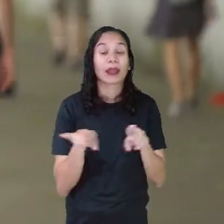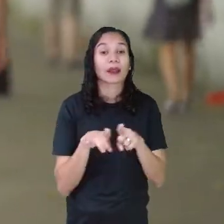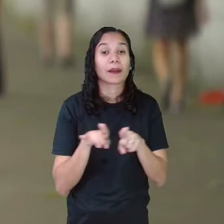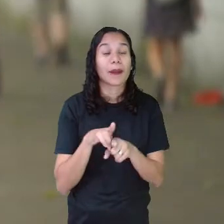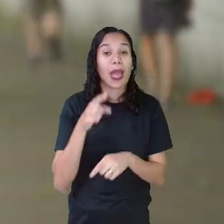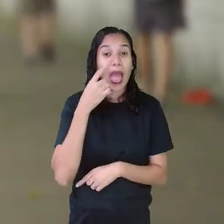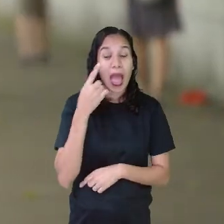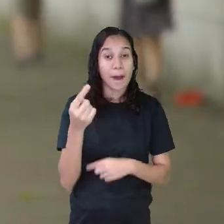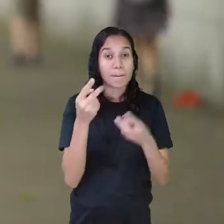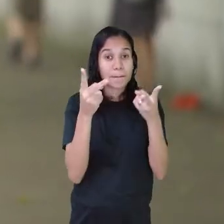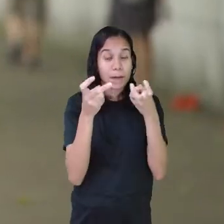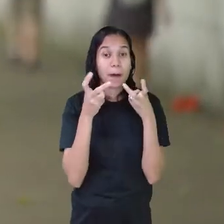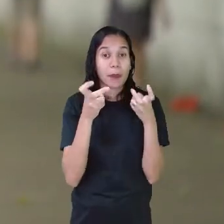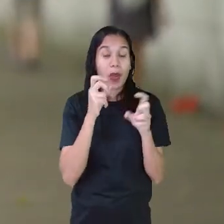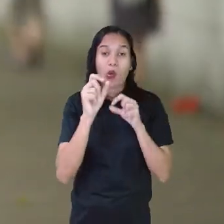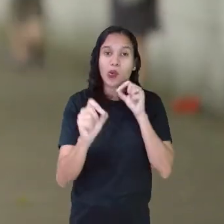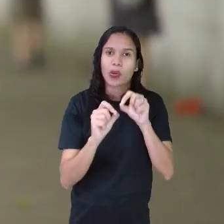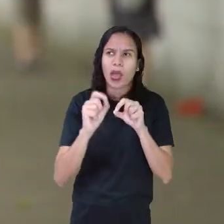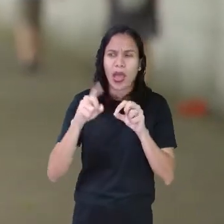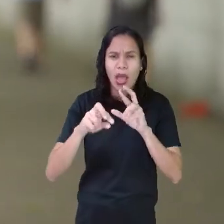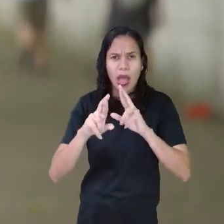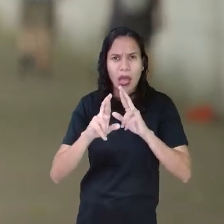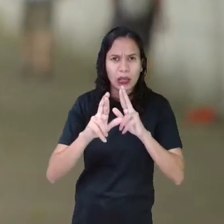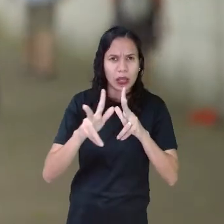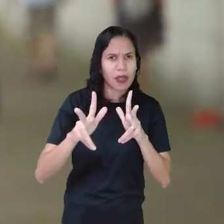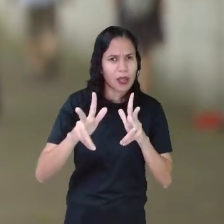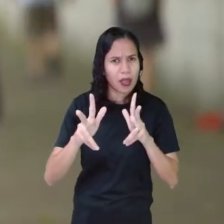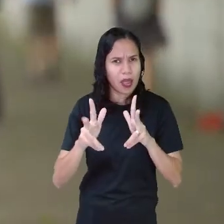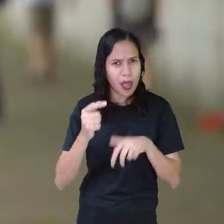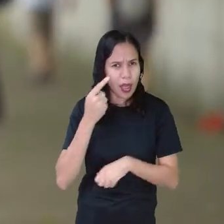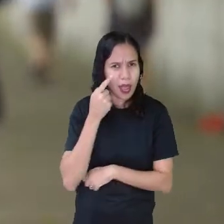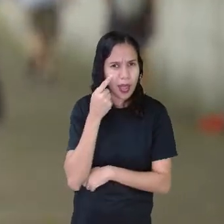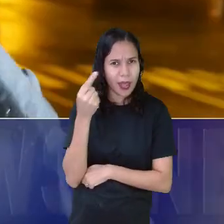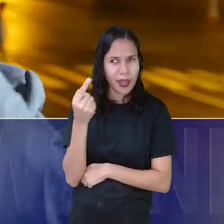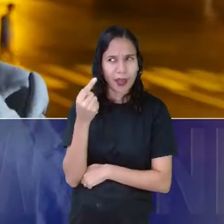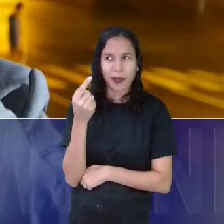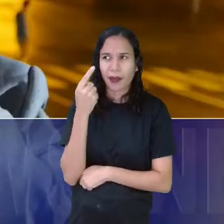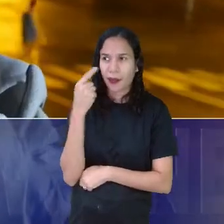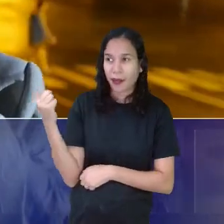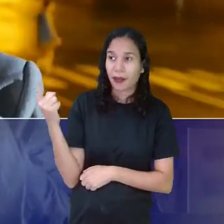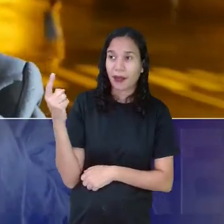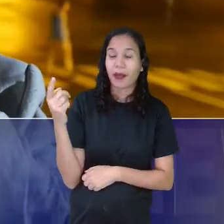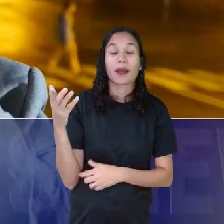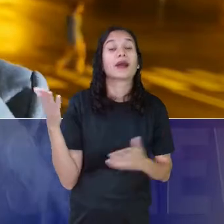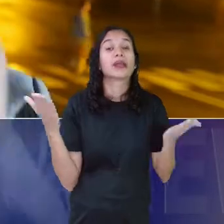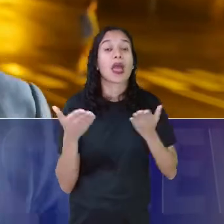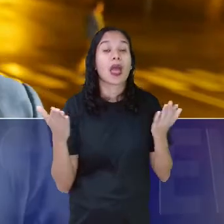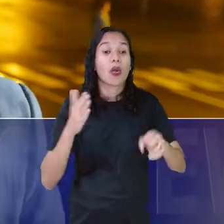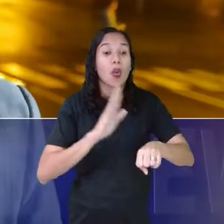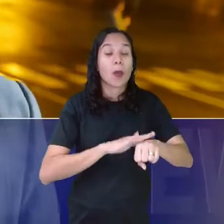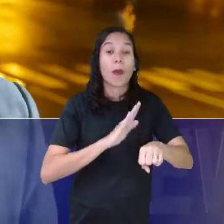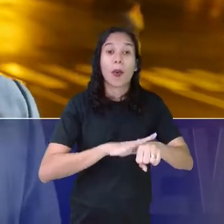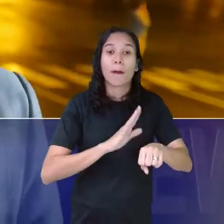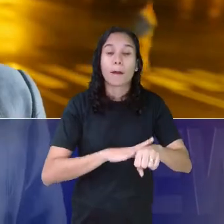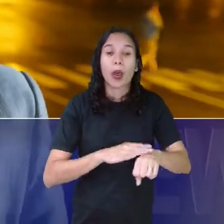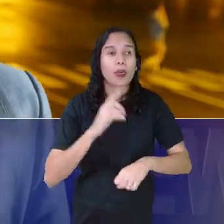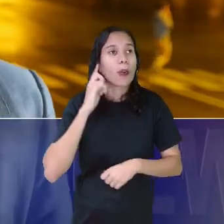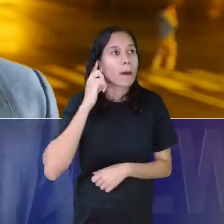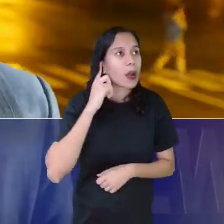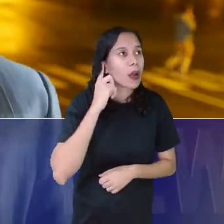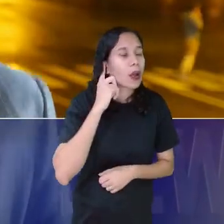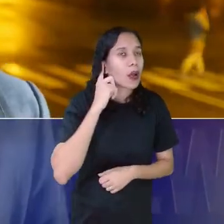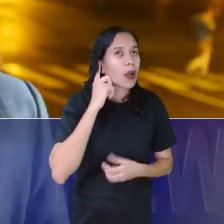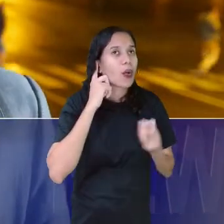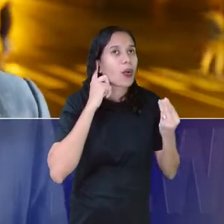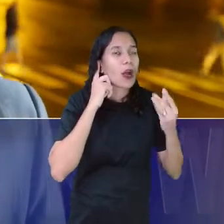aí você percebe que já está um pouco diferente. Estão percebendo? Deixa eu voltar aqui, ó. Vejam esse. Quando ele mexe no ouvido assim,